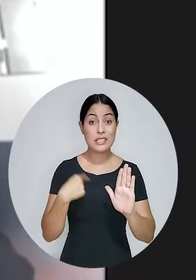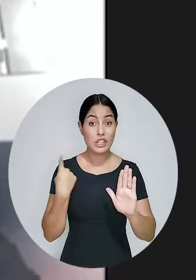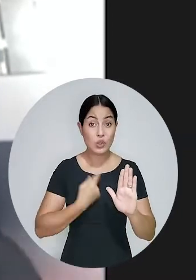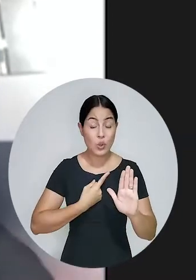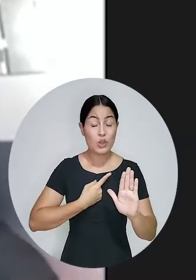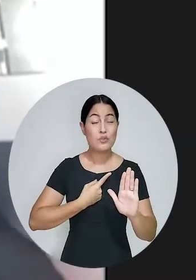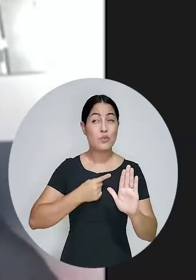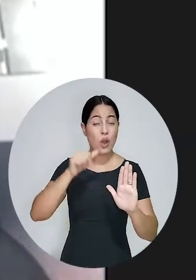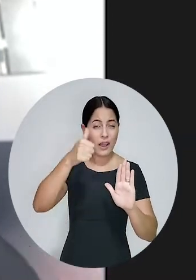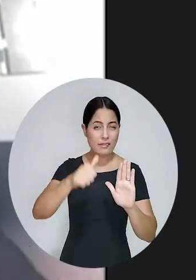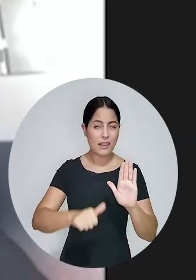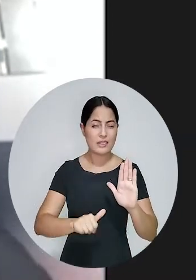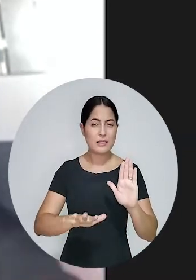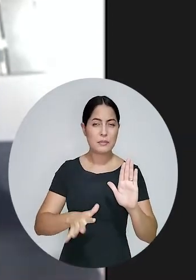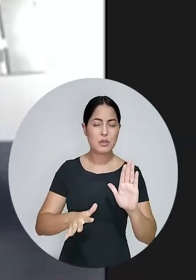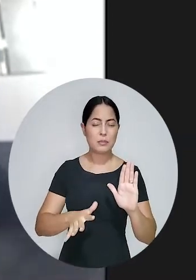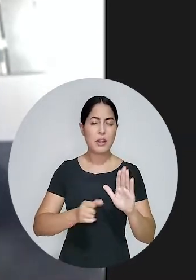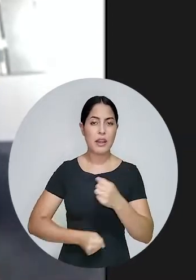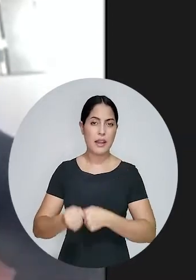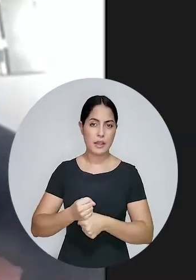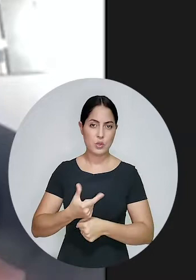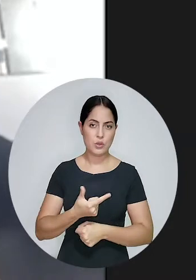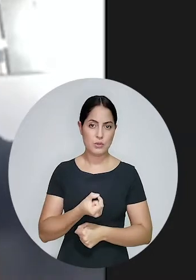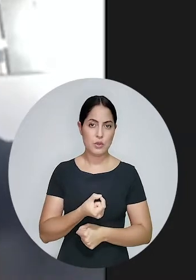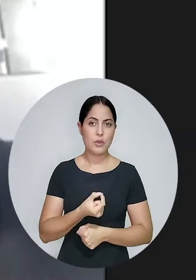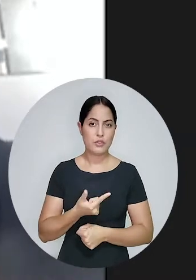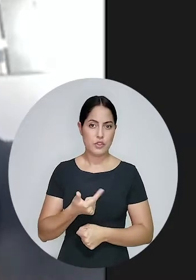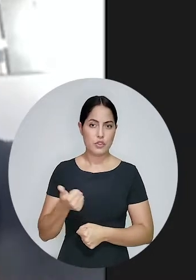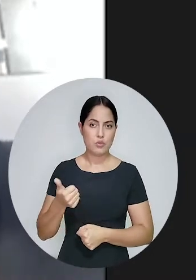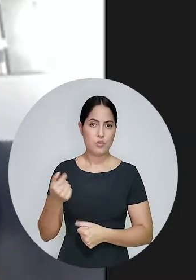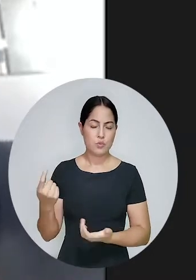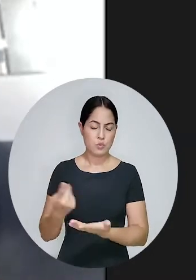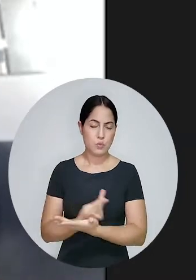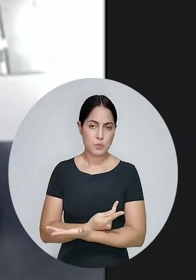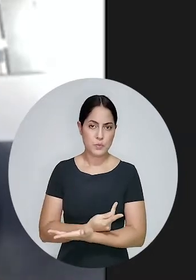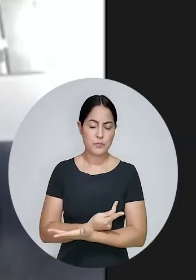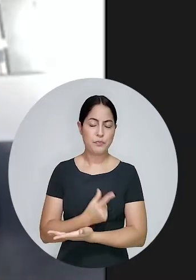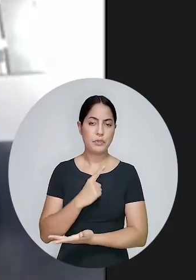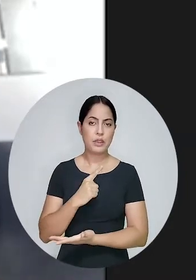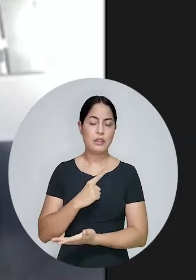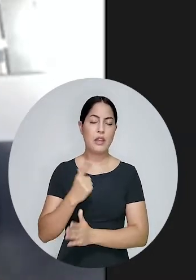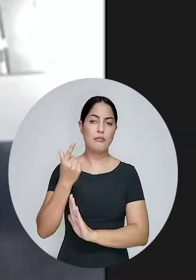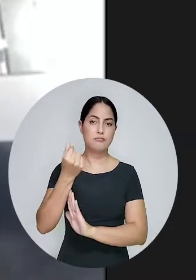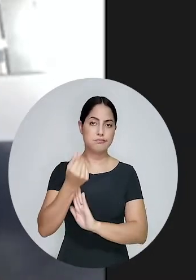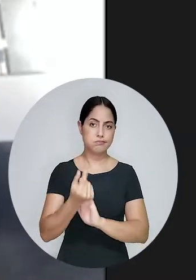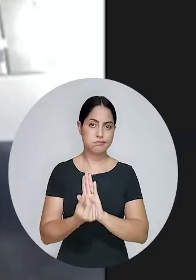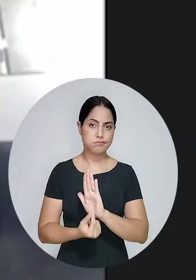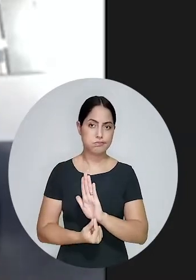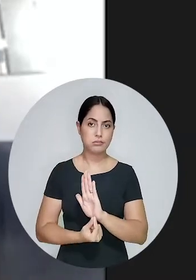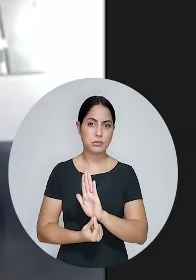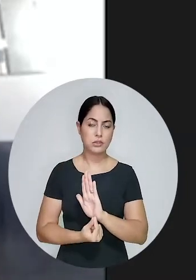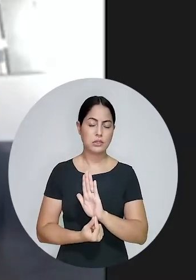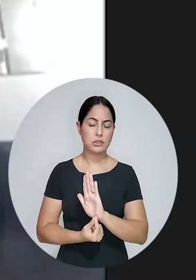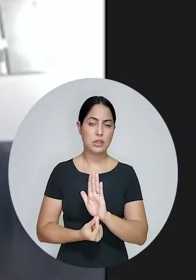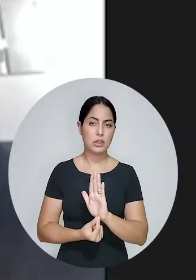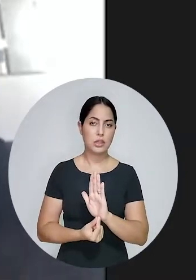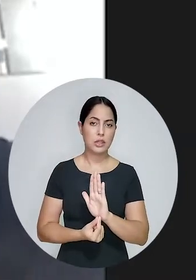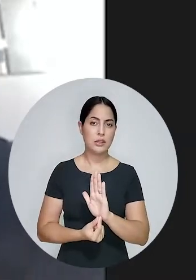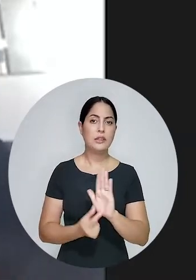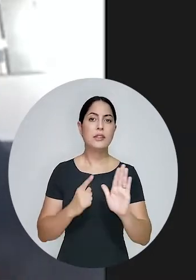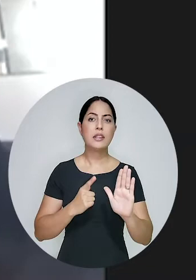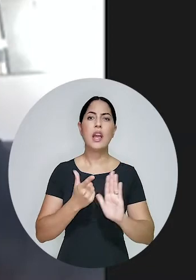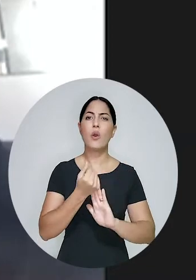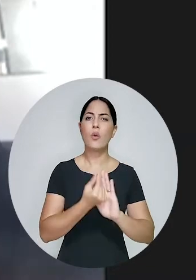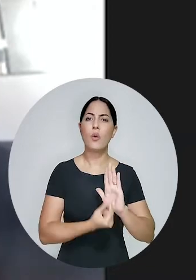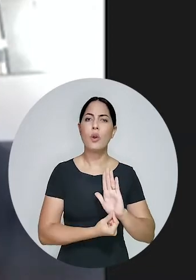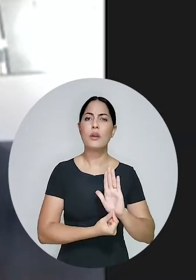pequenos números, né? No ano passado, o orçamento da CVM, para o orçamento